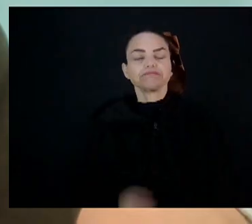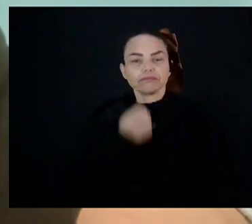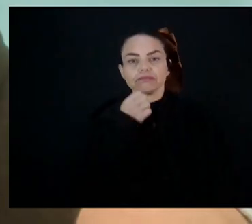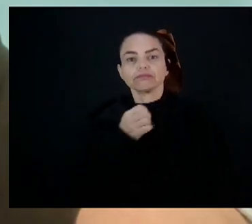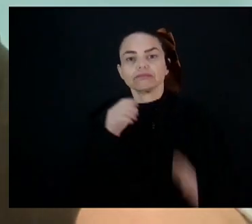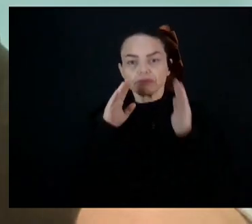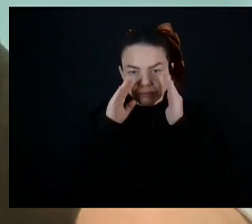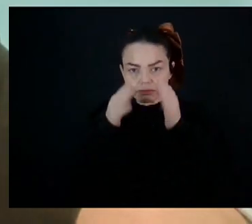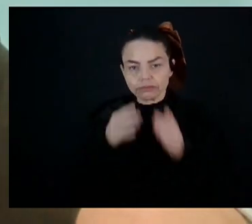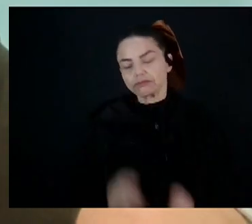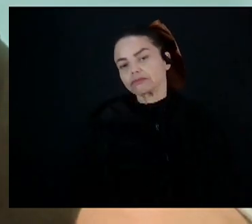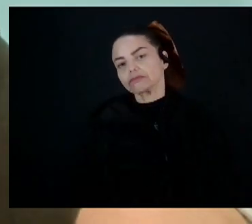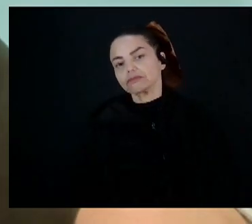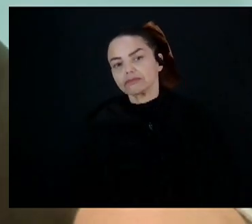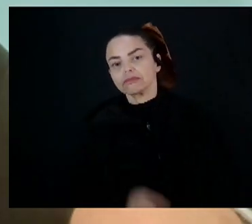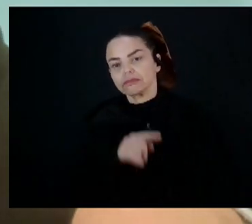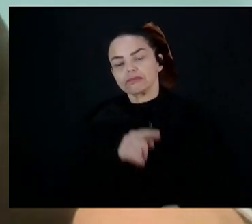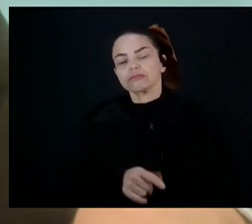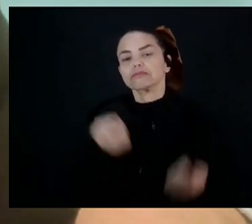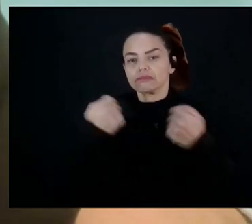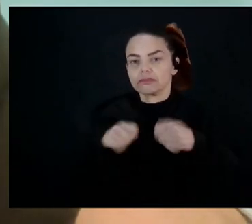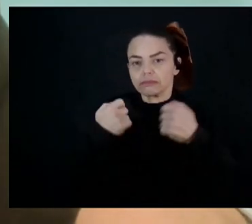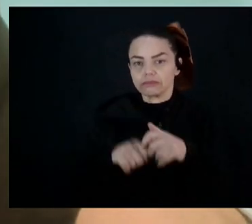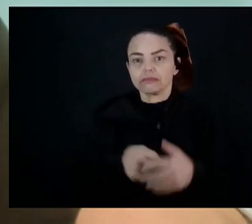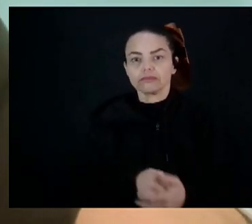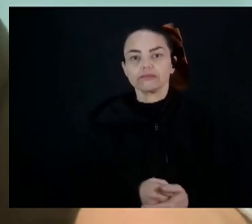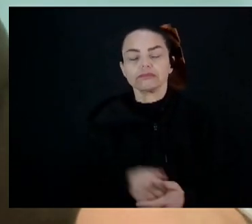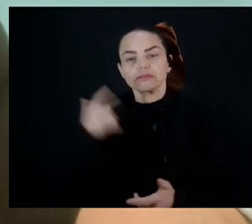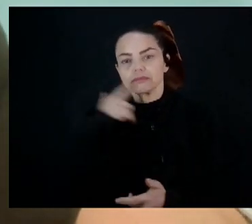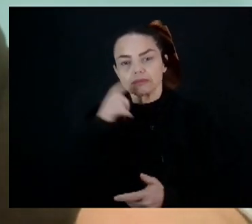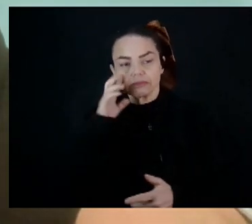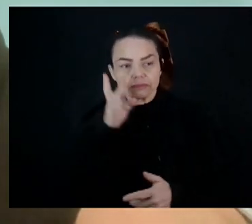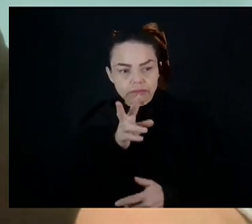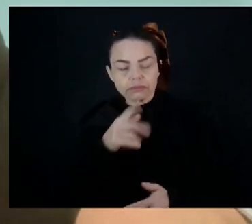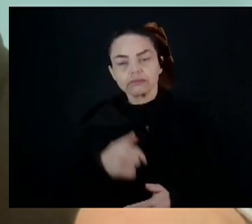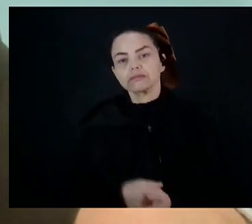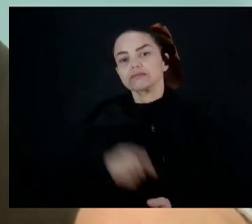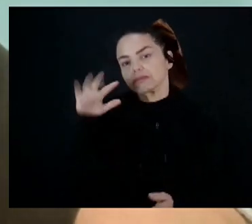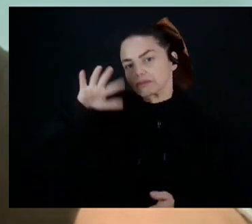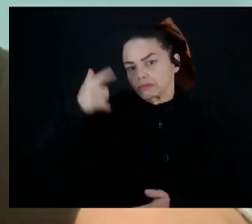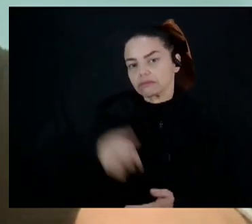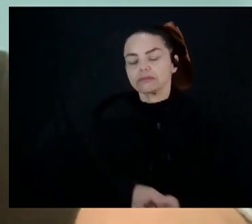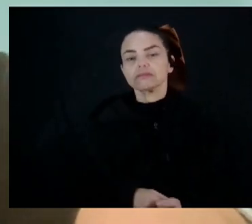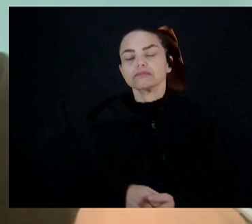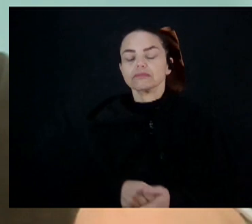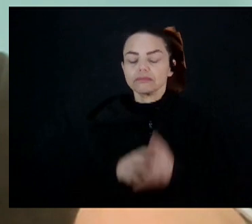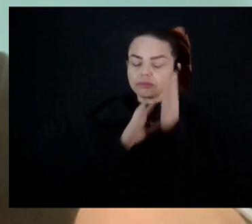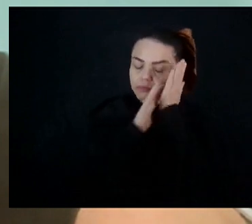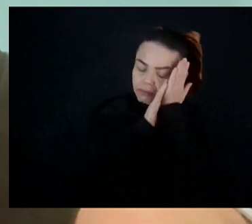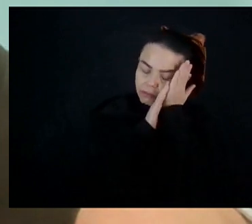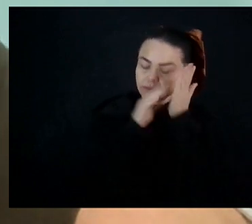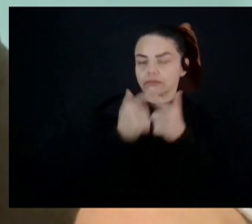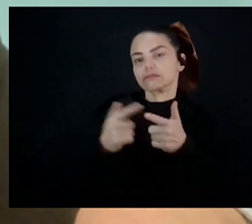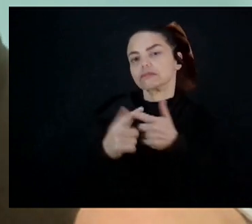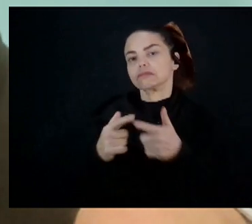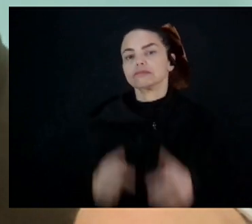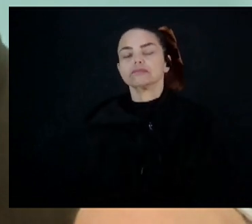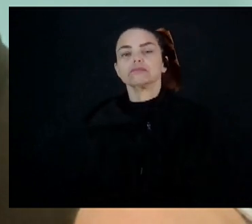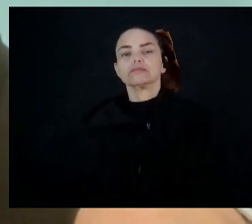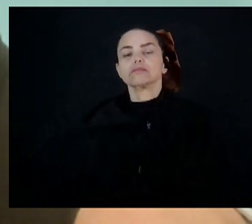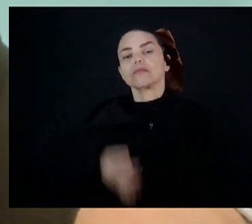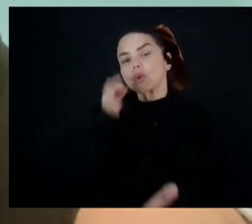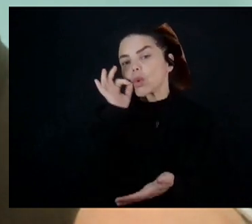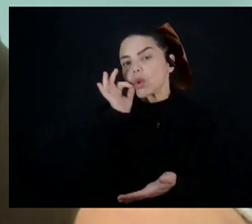é exatamente isso que é necessário: conseguir olhar para aquilo que vem acontecendo no seu sono, porque às vezes o excesso do café é um